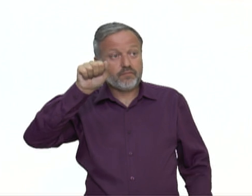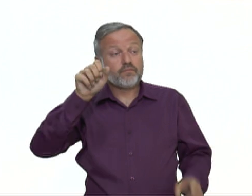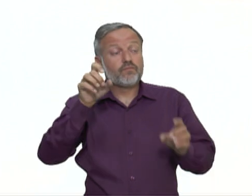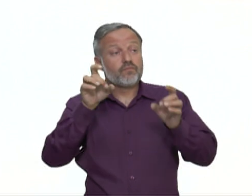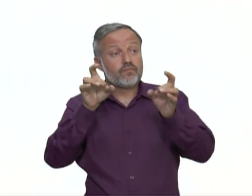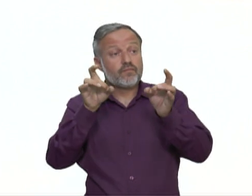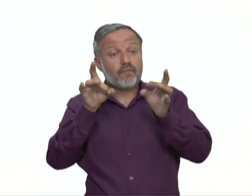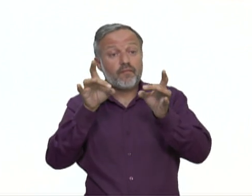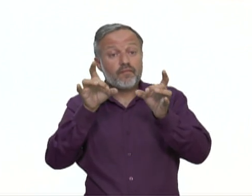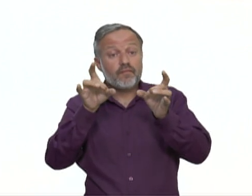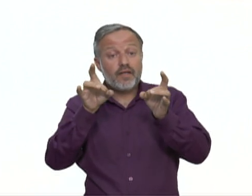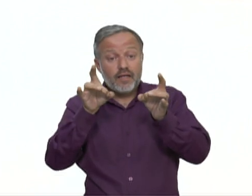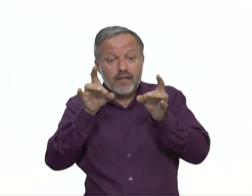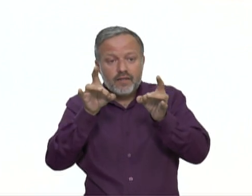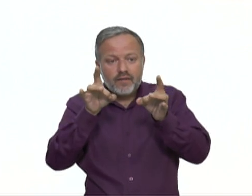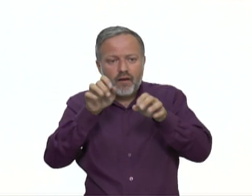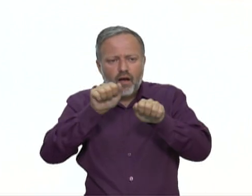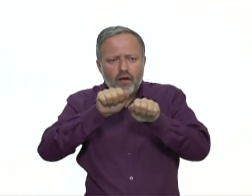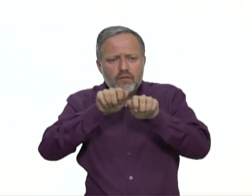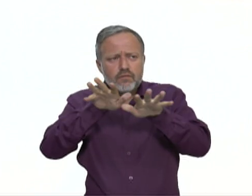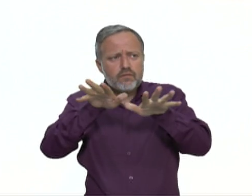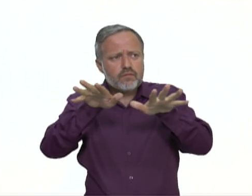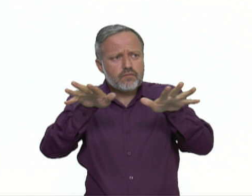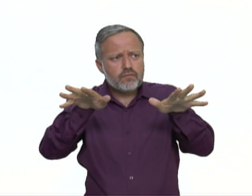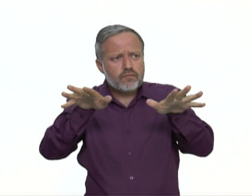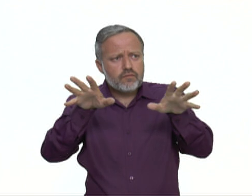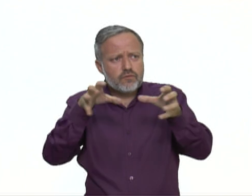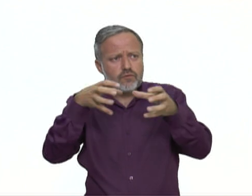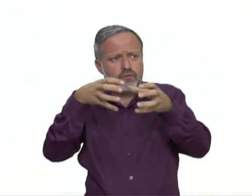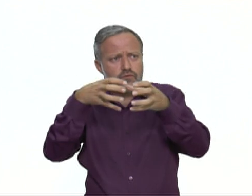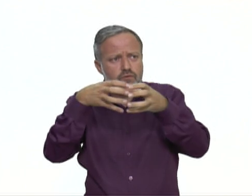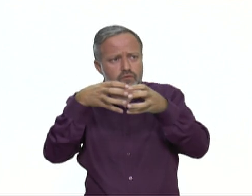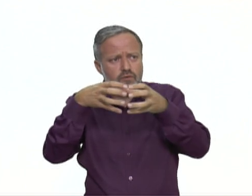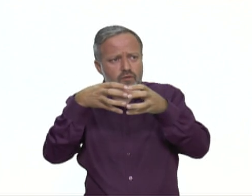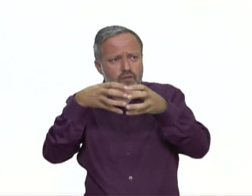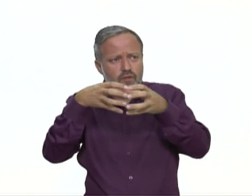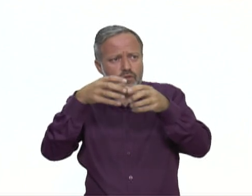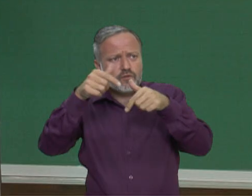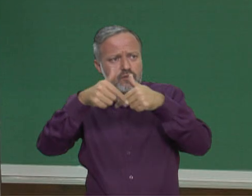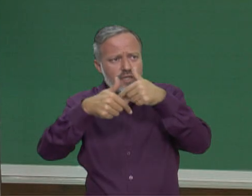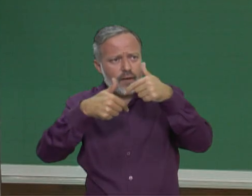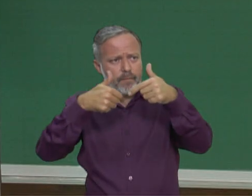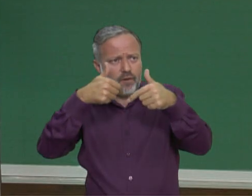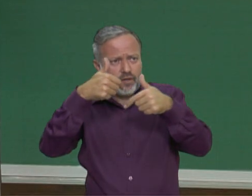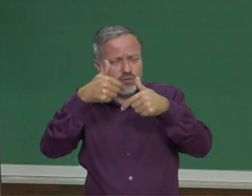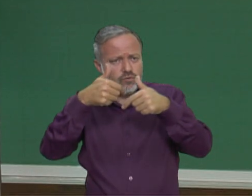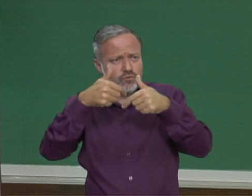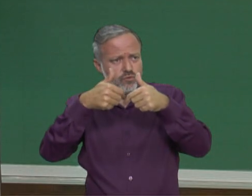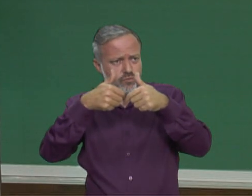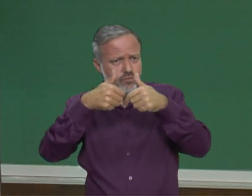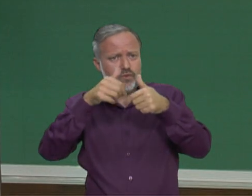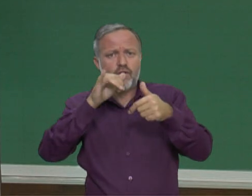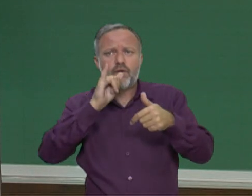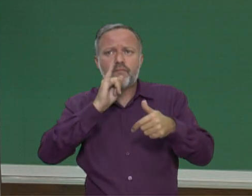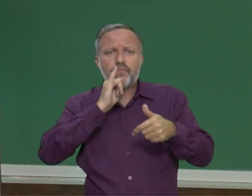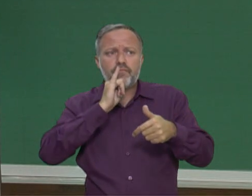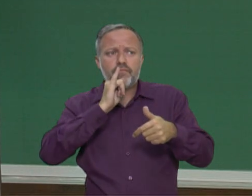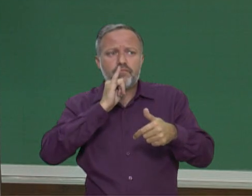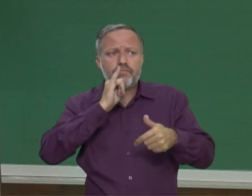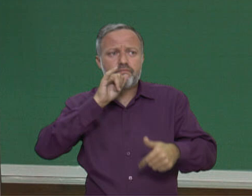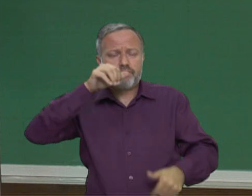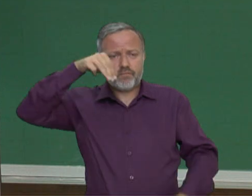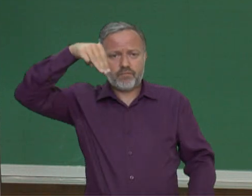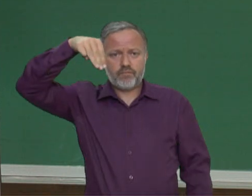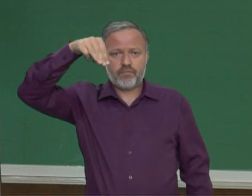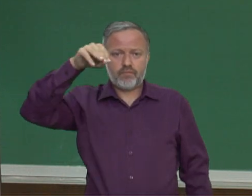a Zona de Livre Comércio, União do Mercado Comum. O exemplo desse é o Mercosul. Veja só.